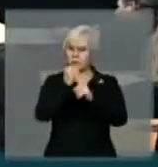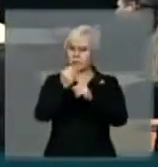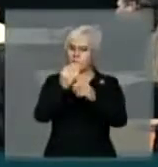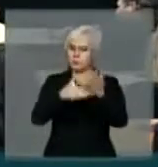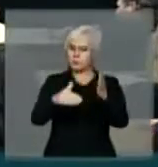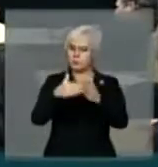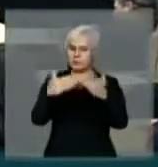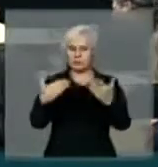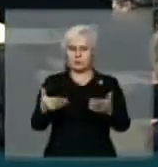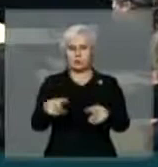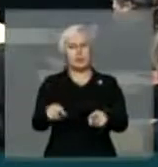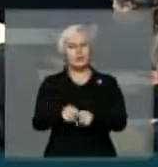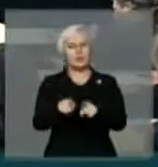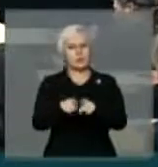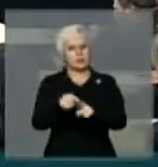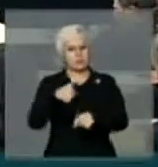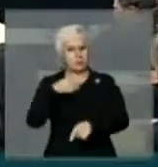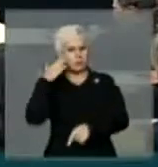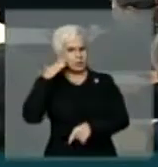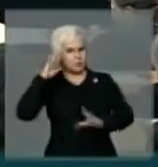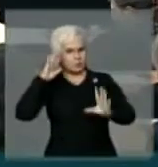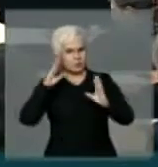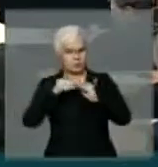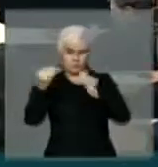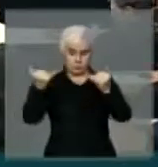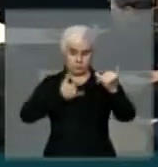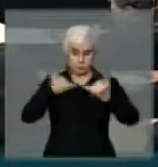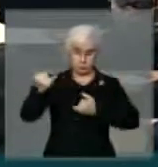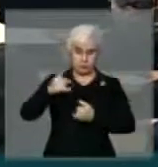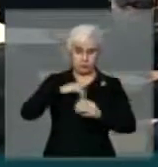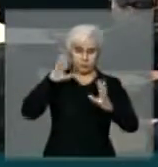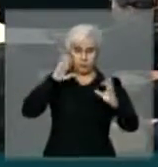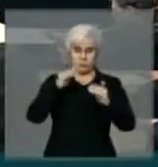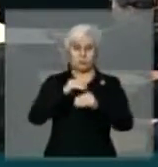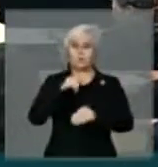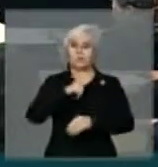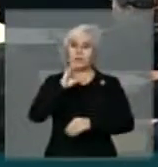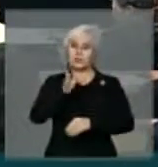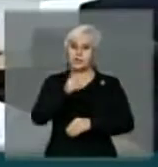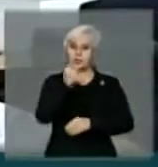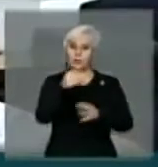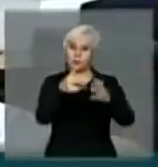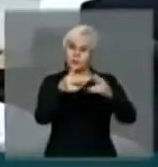ainda, eu tive notícia, procurei saber, que tem já um requerimento